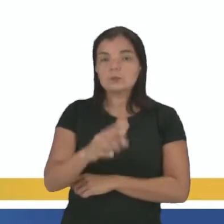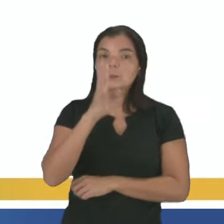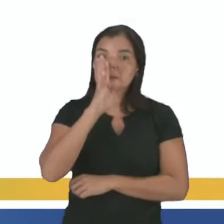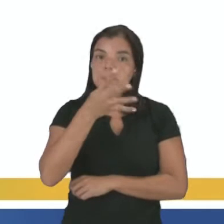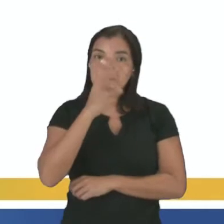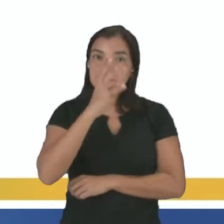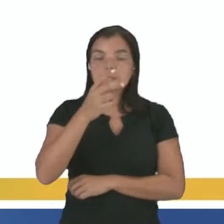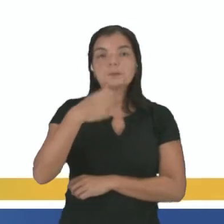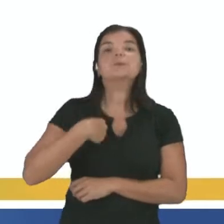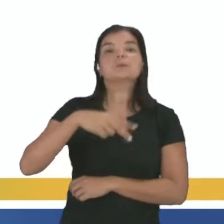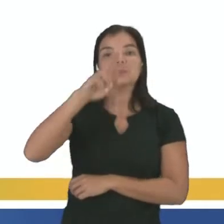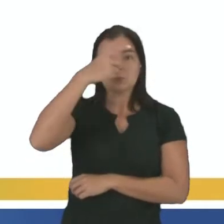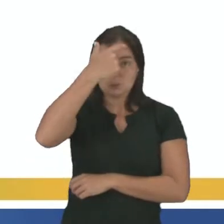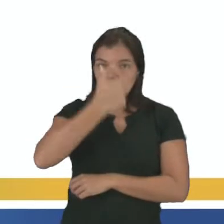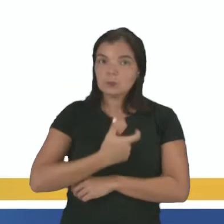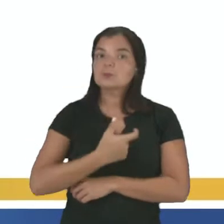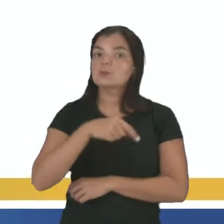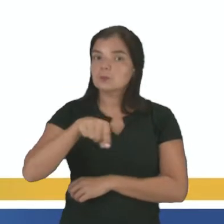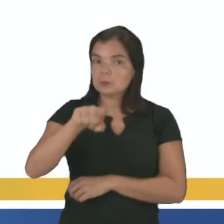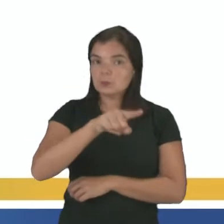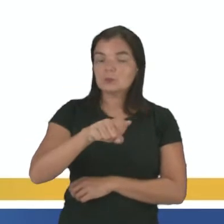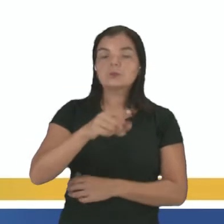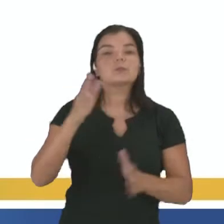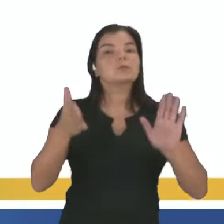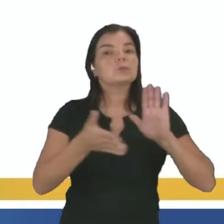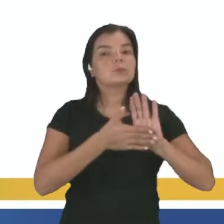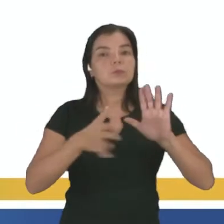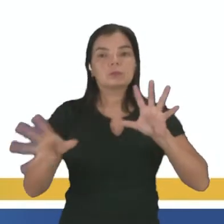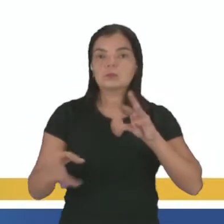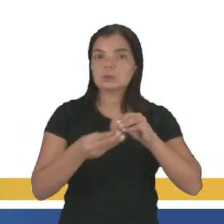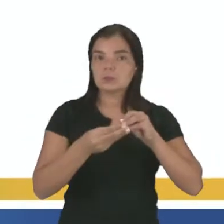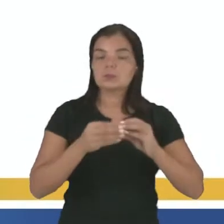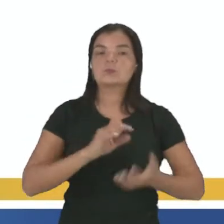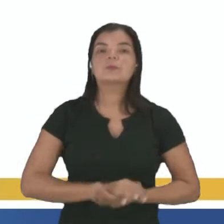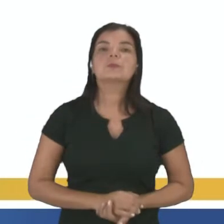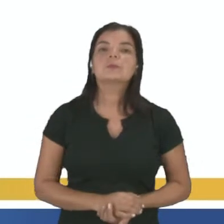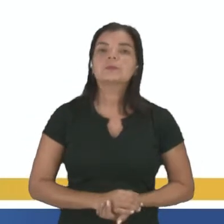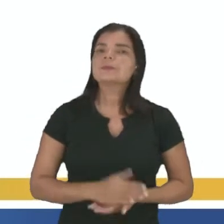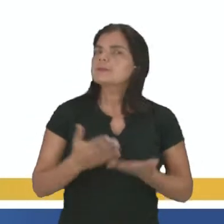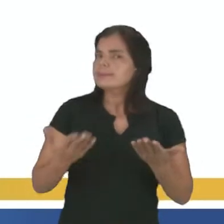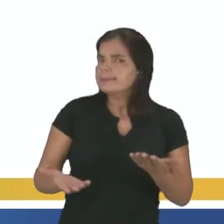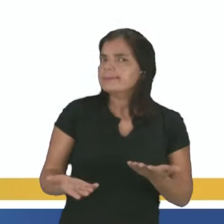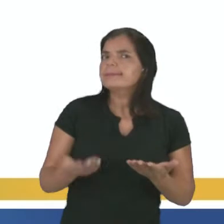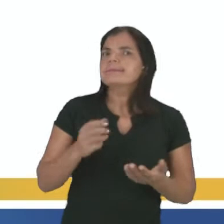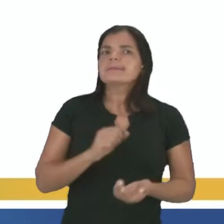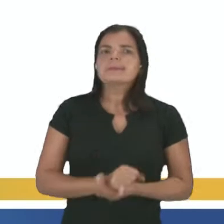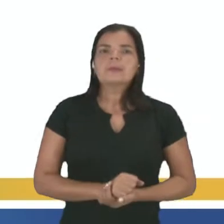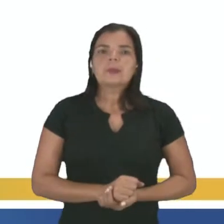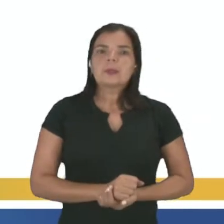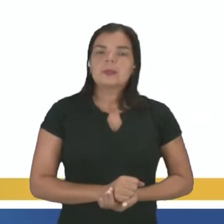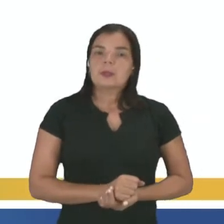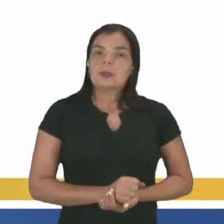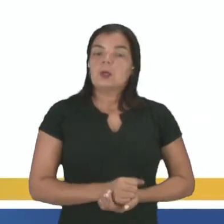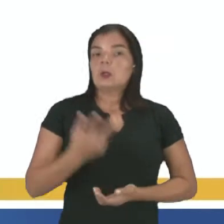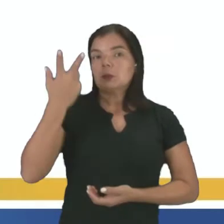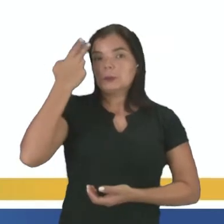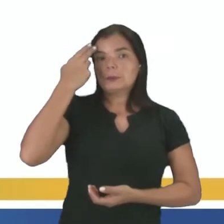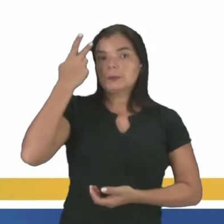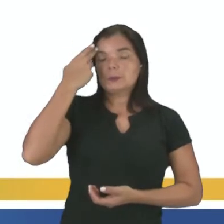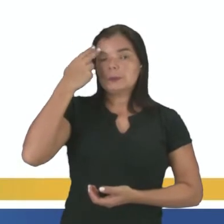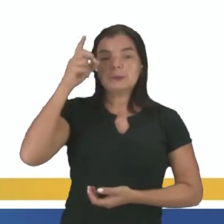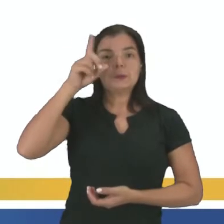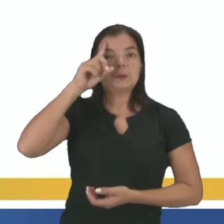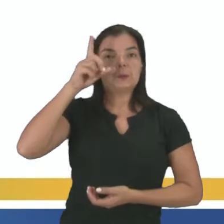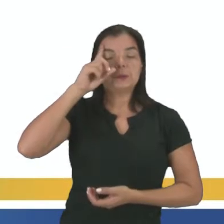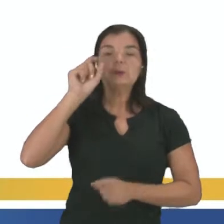crítica e pessoal daquilo que você se propõe a resumir. E é muito comum no